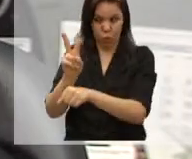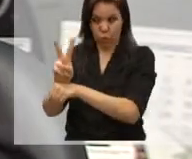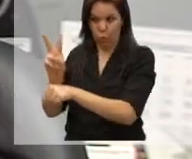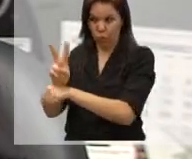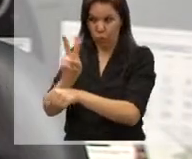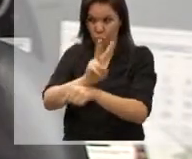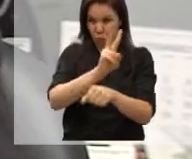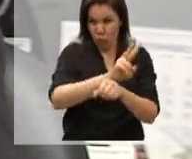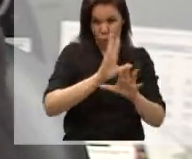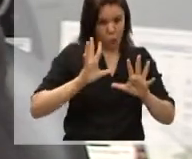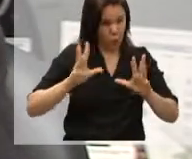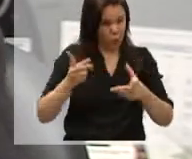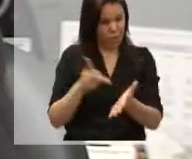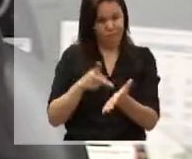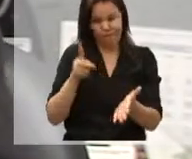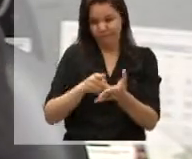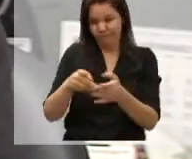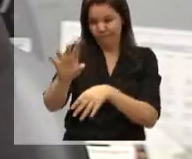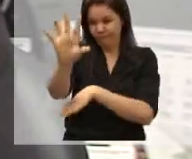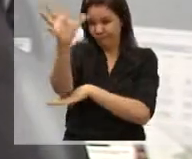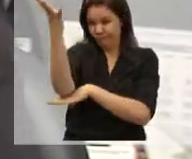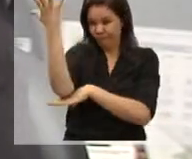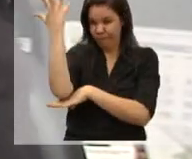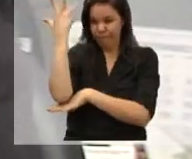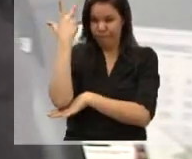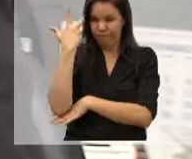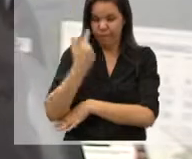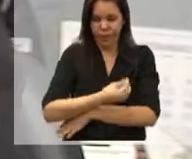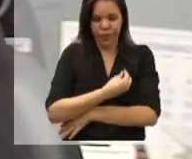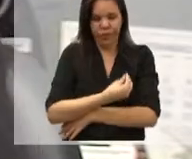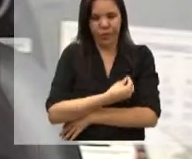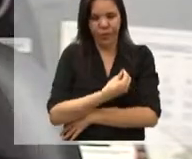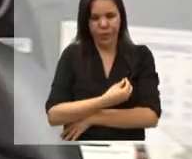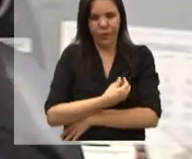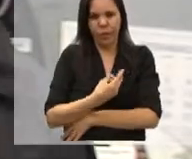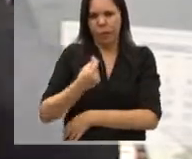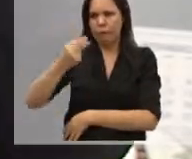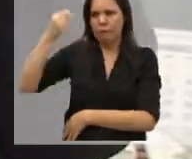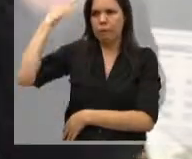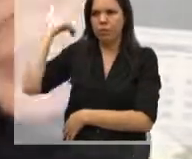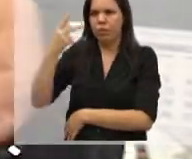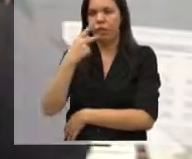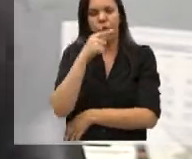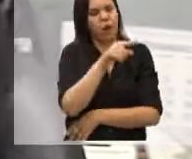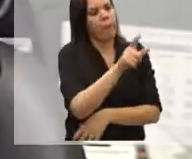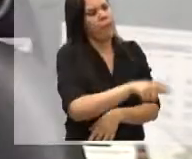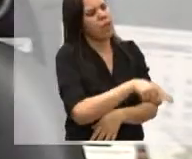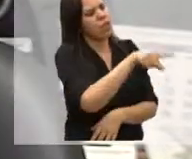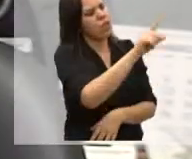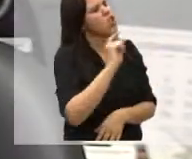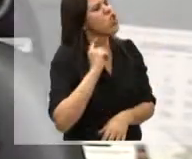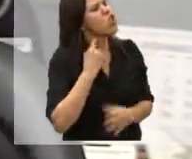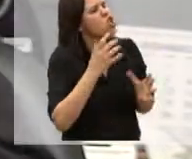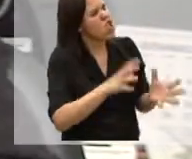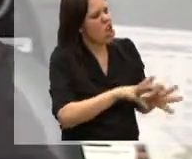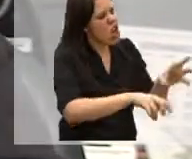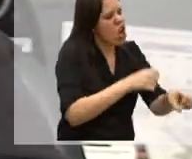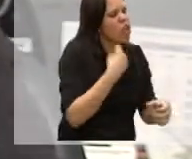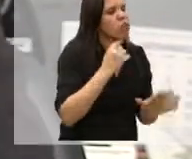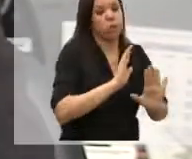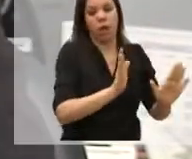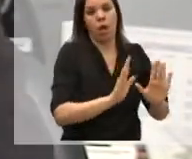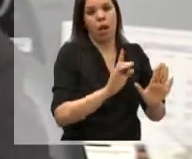assim, preservar o meio ambiente é preservar a vida. Antigamente você falava, porque fulano é lixeiro, fulano é catador.